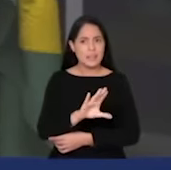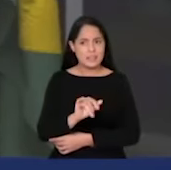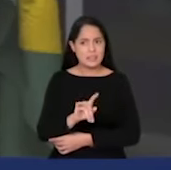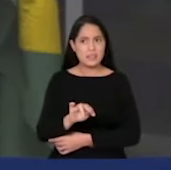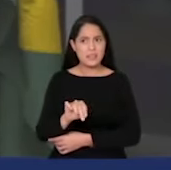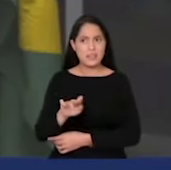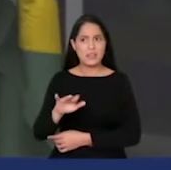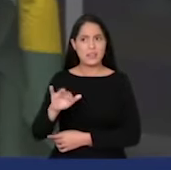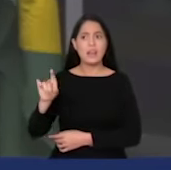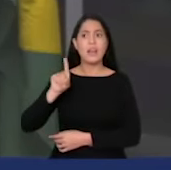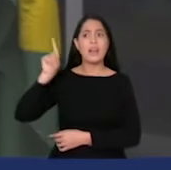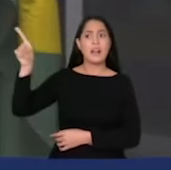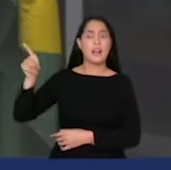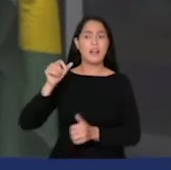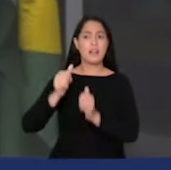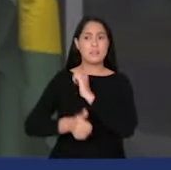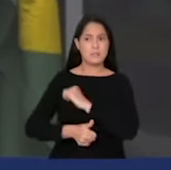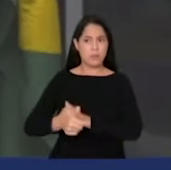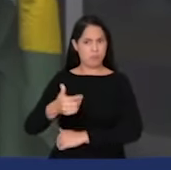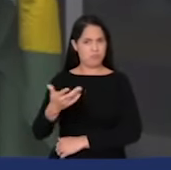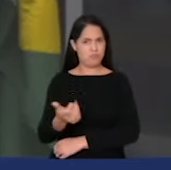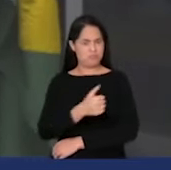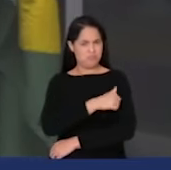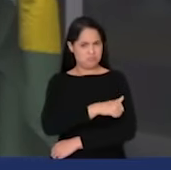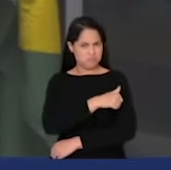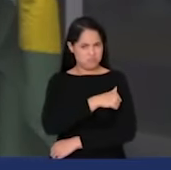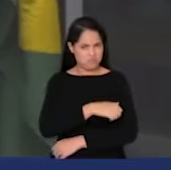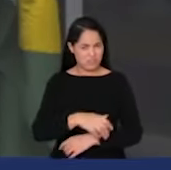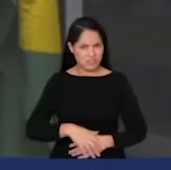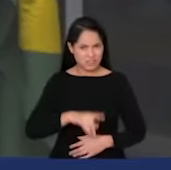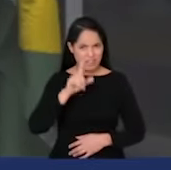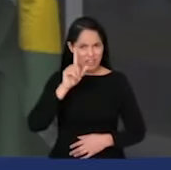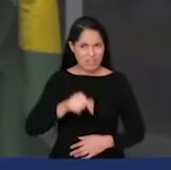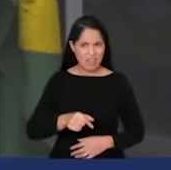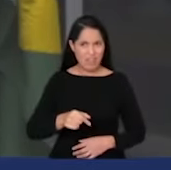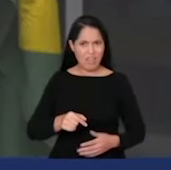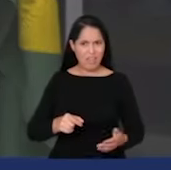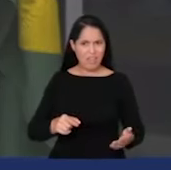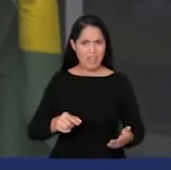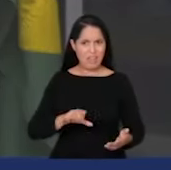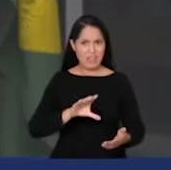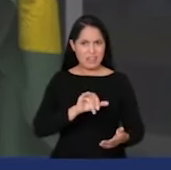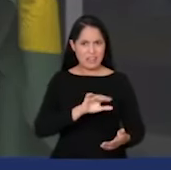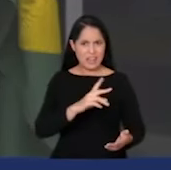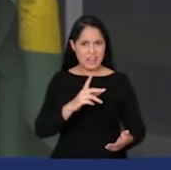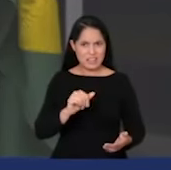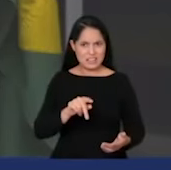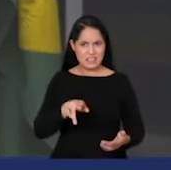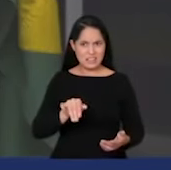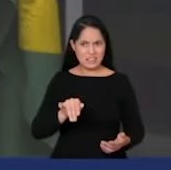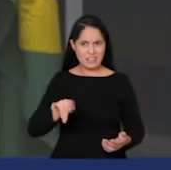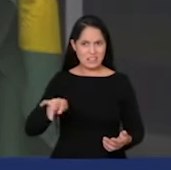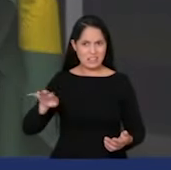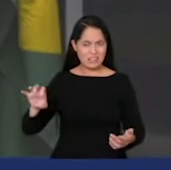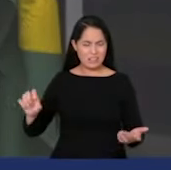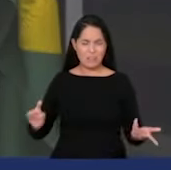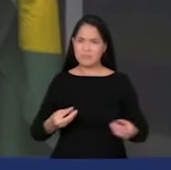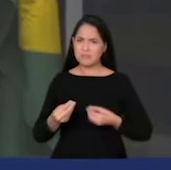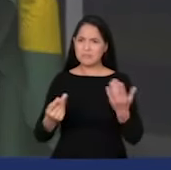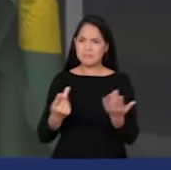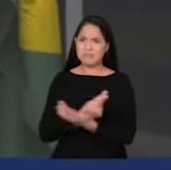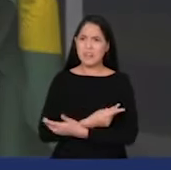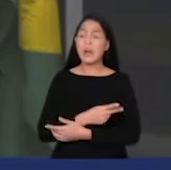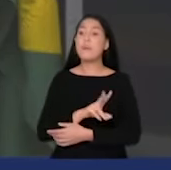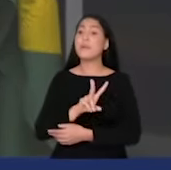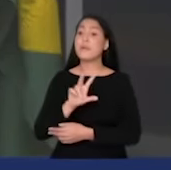Janeiro parece que considera caça-níqueis modalidade esportiva, tanto que nomeou para ser assessora